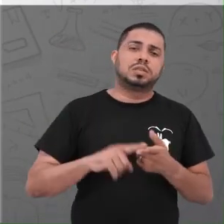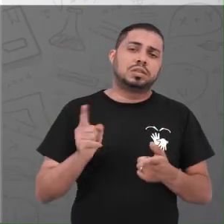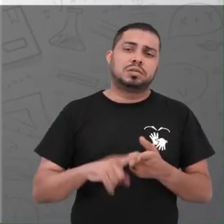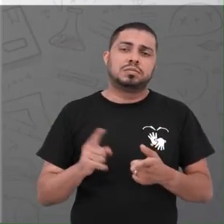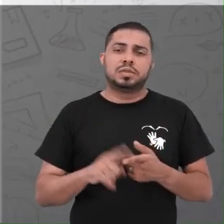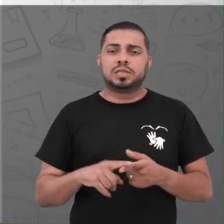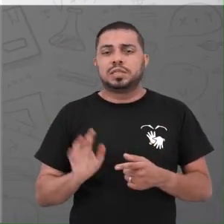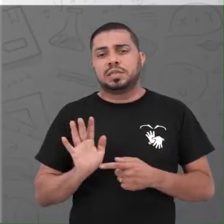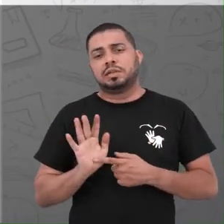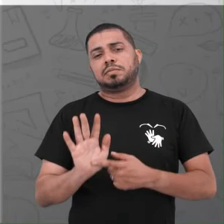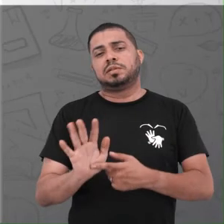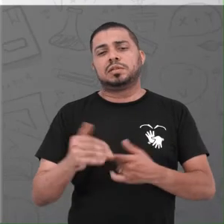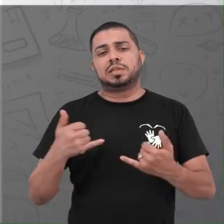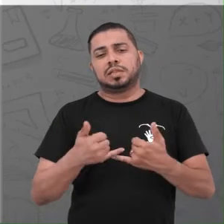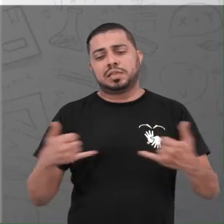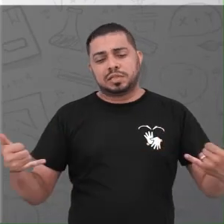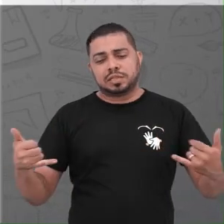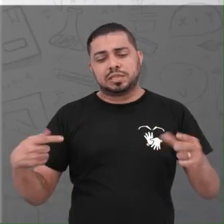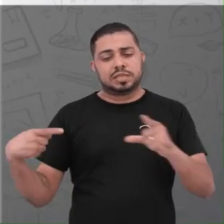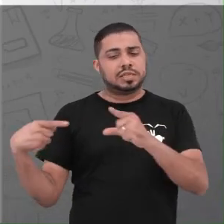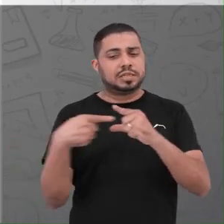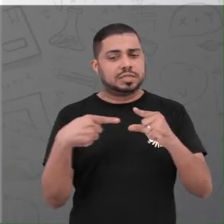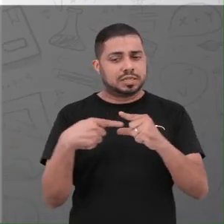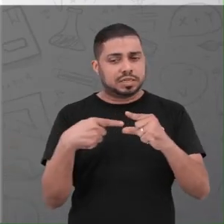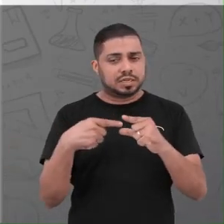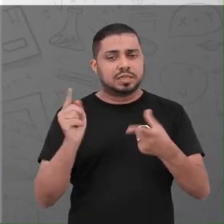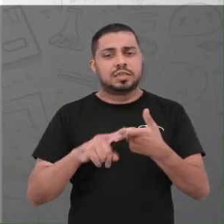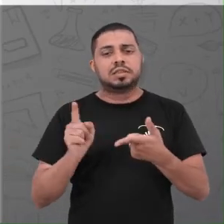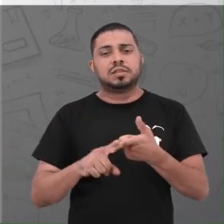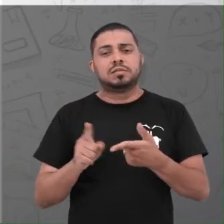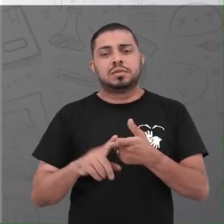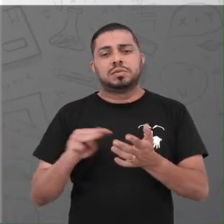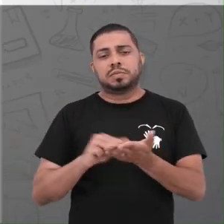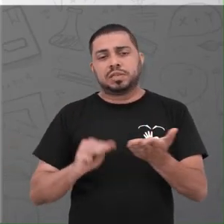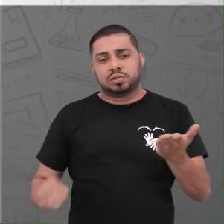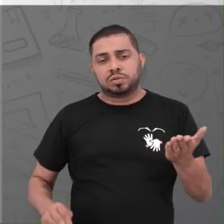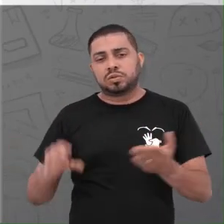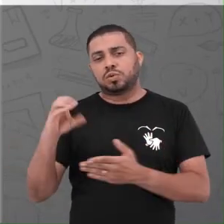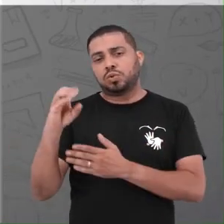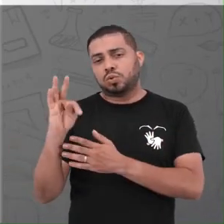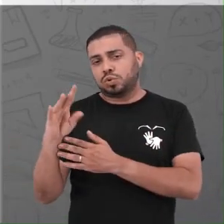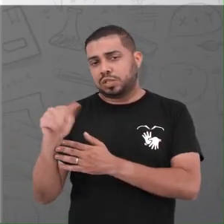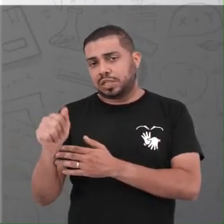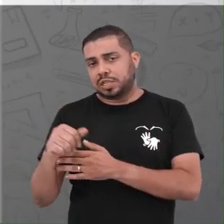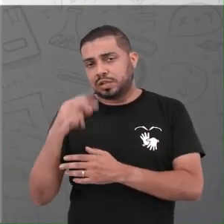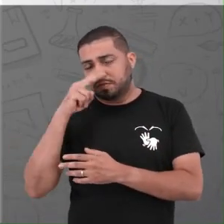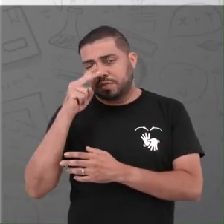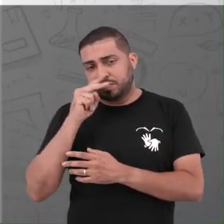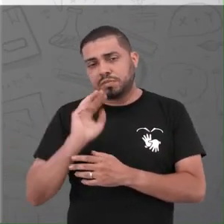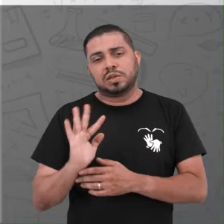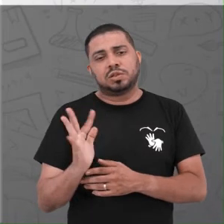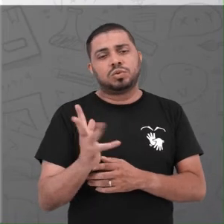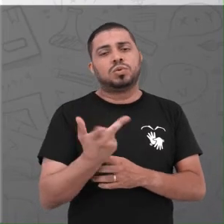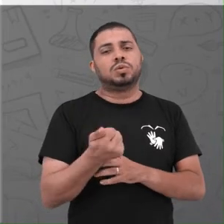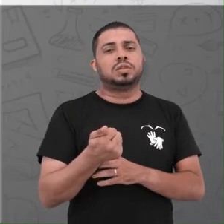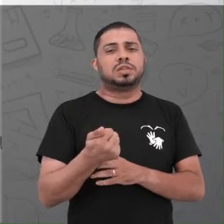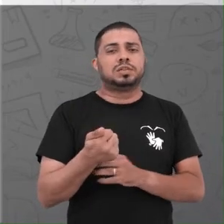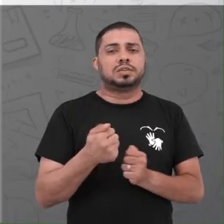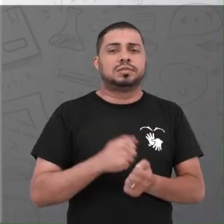na representação das linhas de seta, e o método de cota adotado deve ser o mesmo ali para todas as